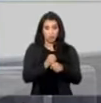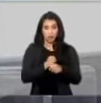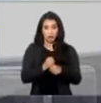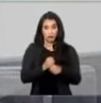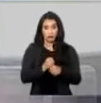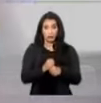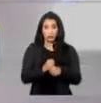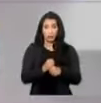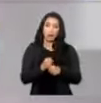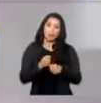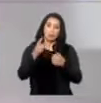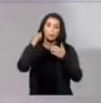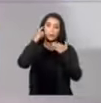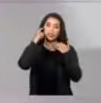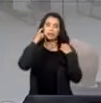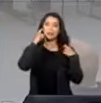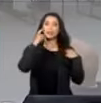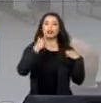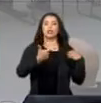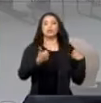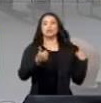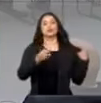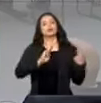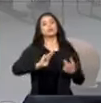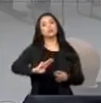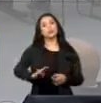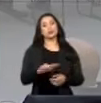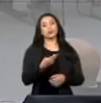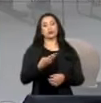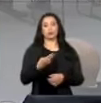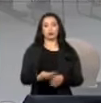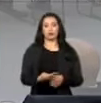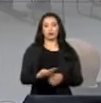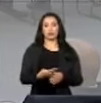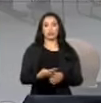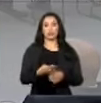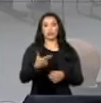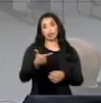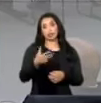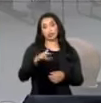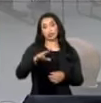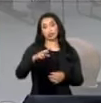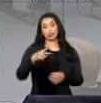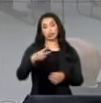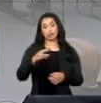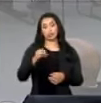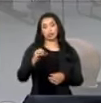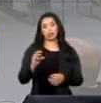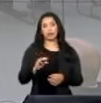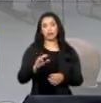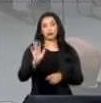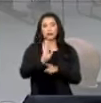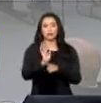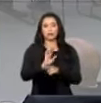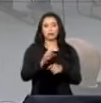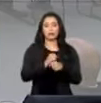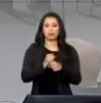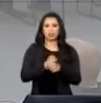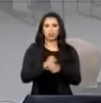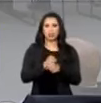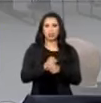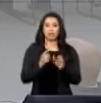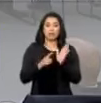num país com 200 milhões de habitantes num número de 200 filmes por ano. Na verdade, é raquítico. Indica profundamente